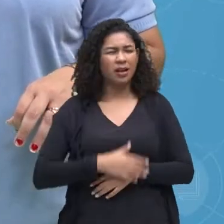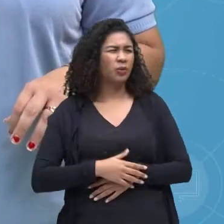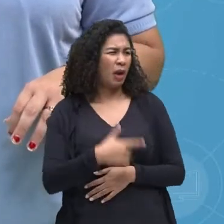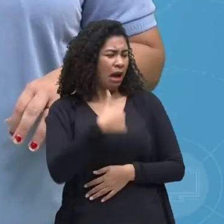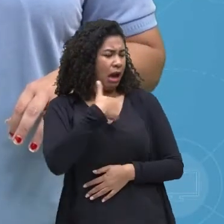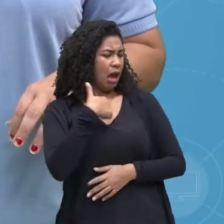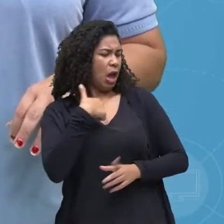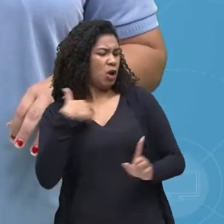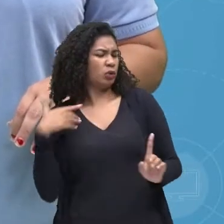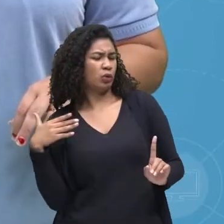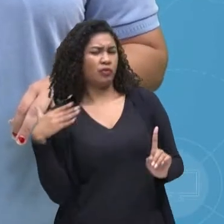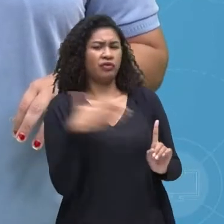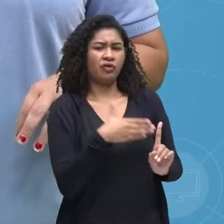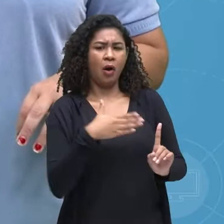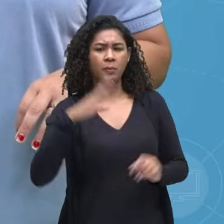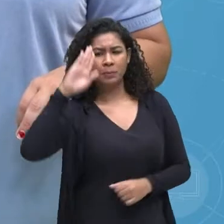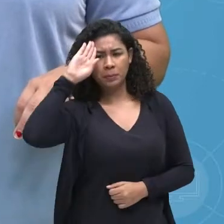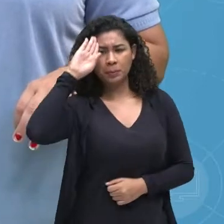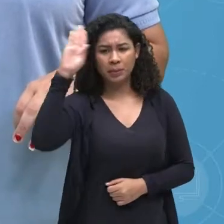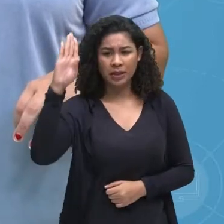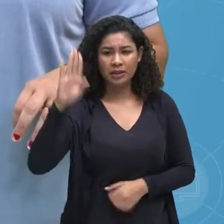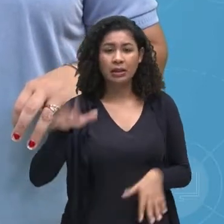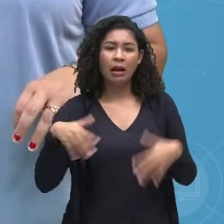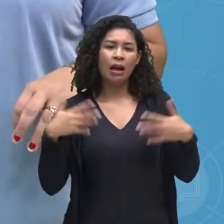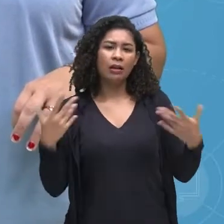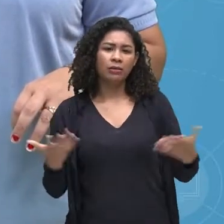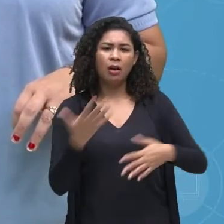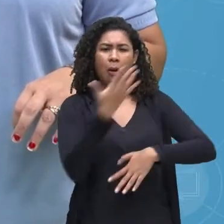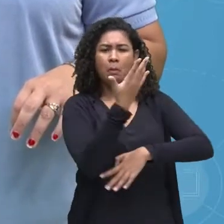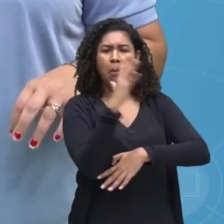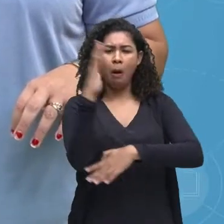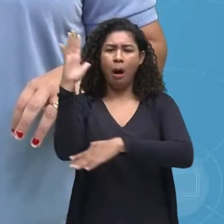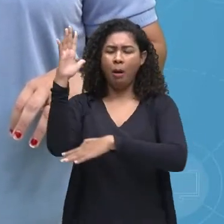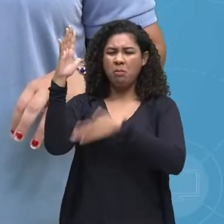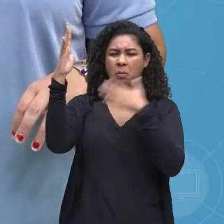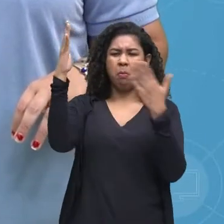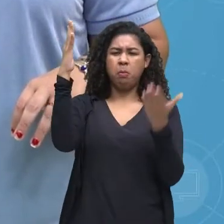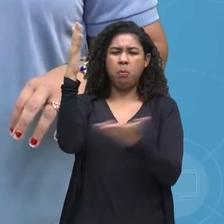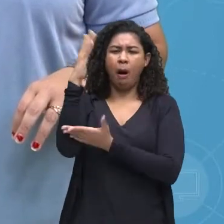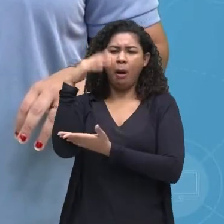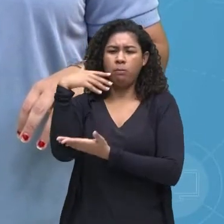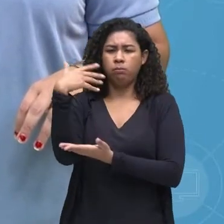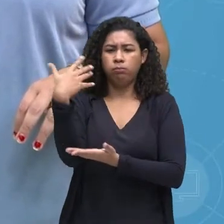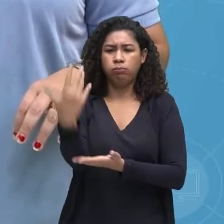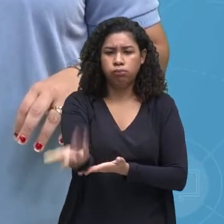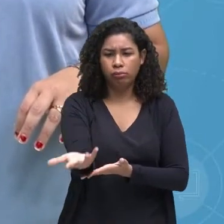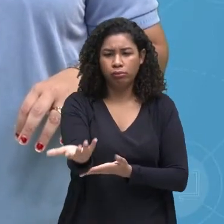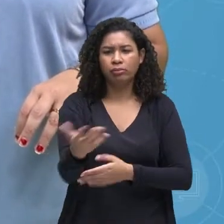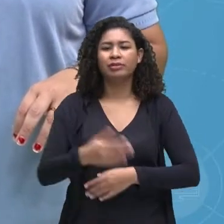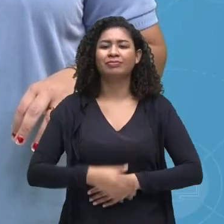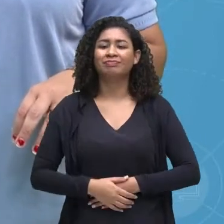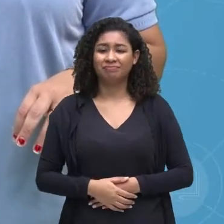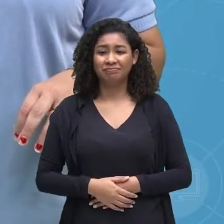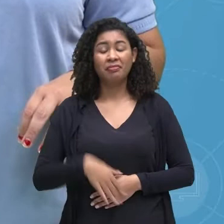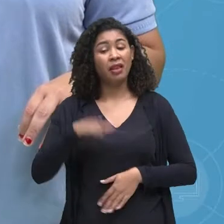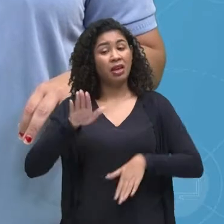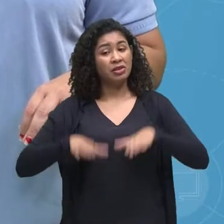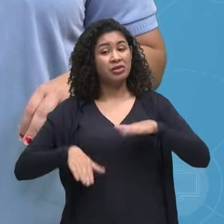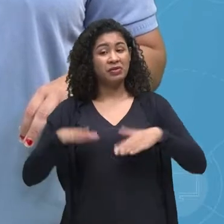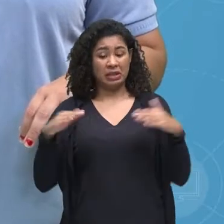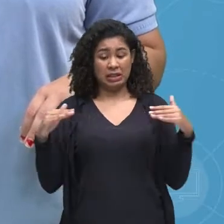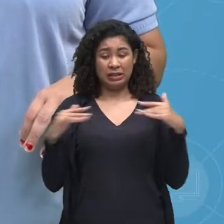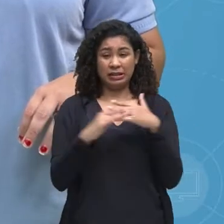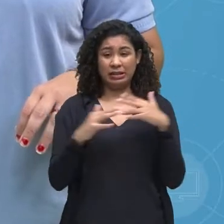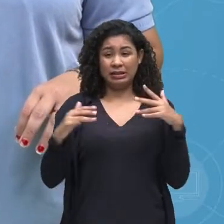pode utilizar toda a água que existe, a gente pode deixar a cidade sem nenhuma área verde, fazer lixão em